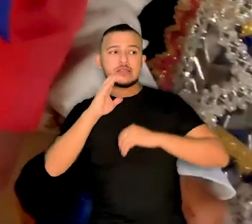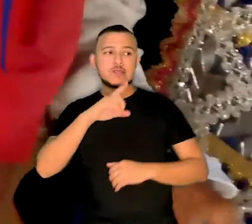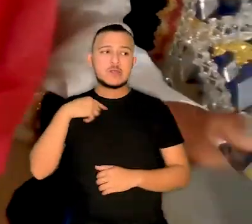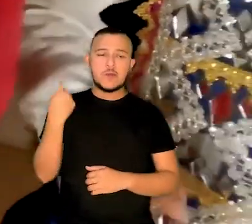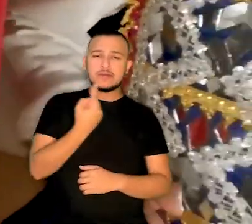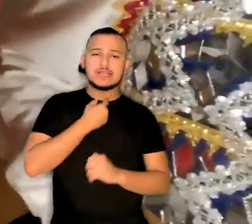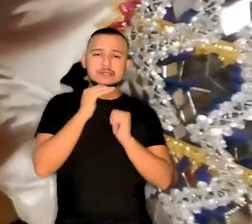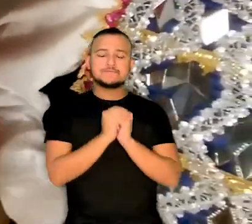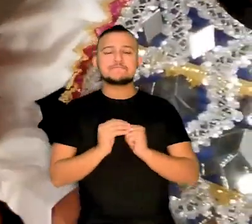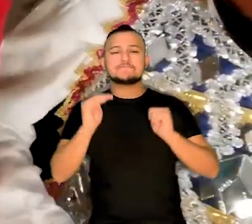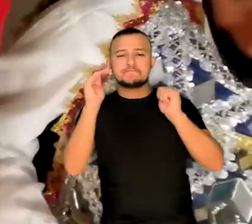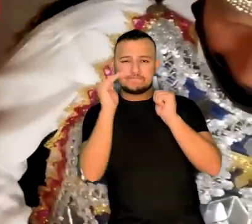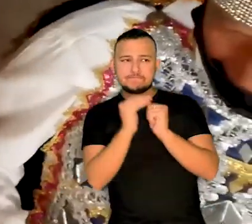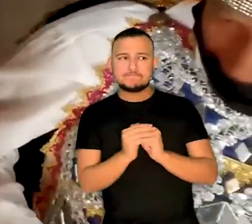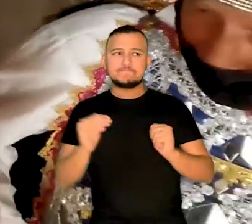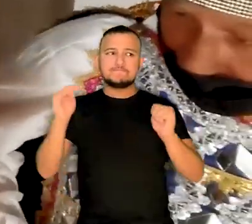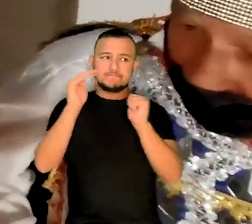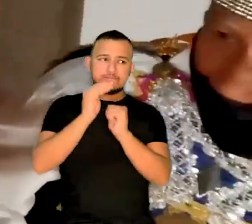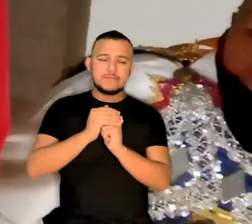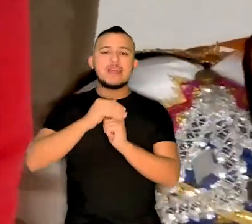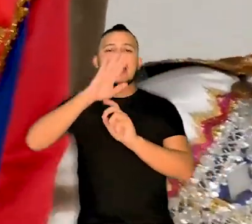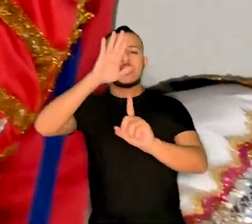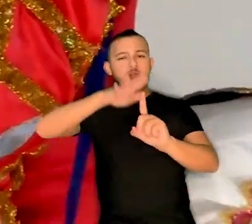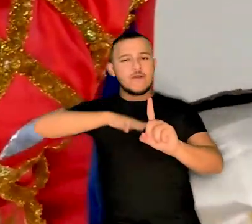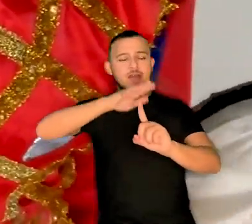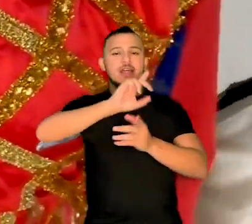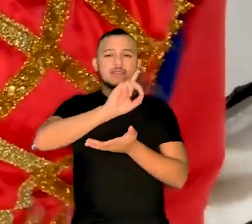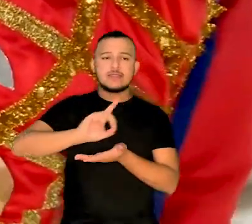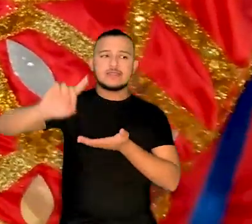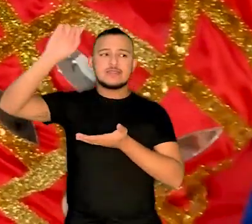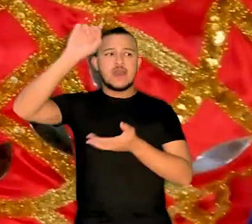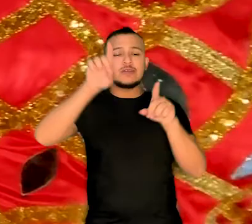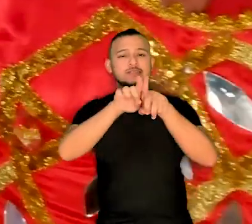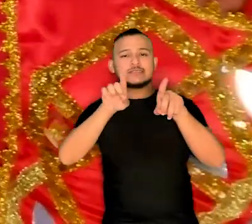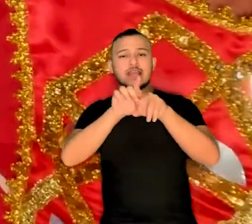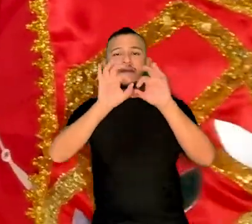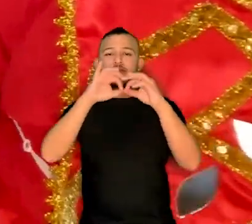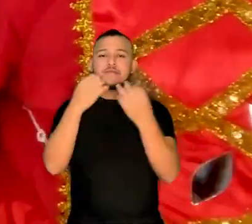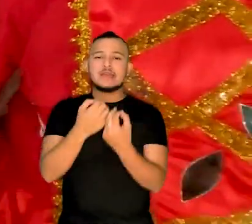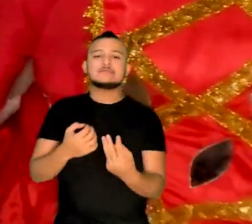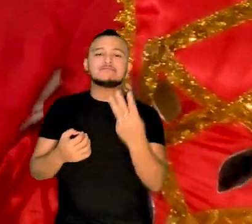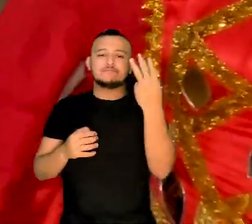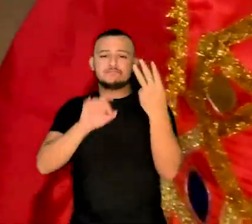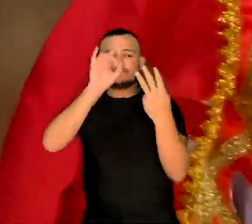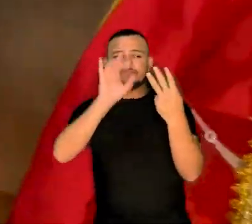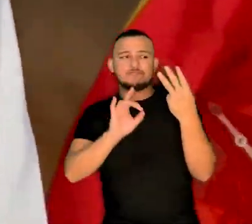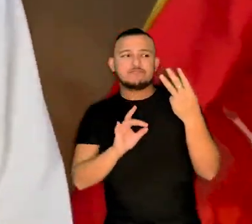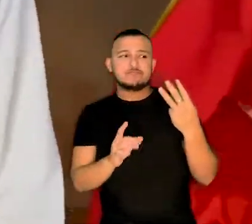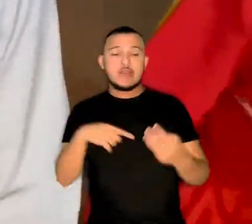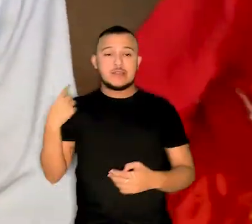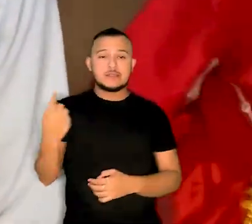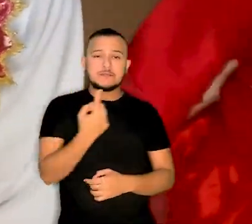vamos rezar o divino, adorar Deus divino, a família sagrada. Nós